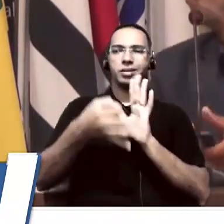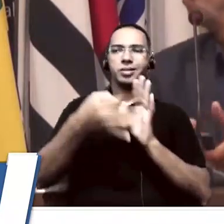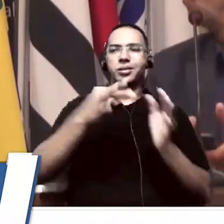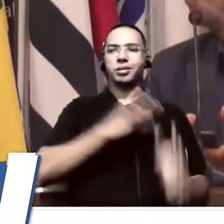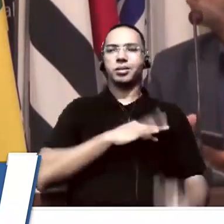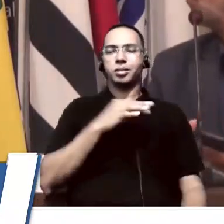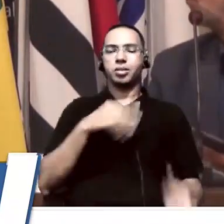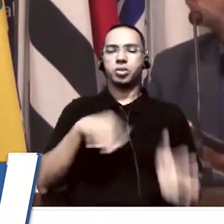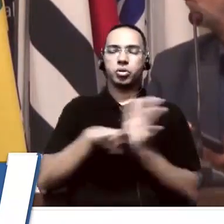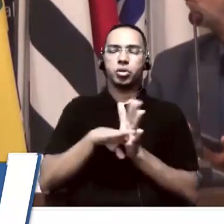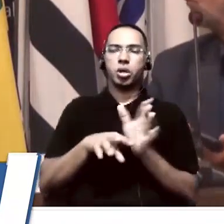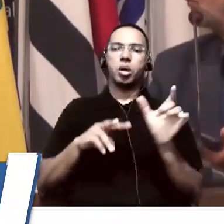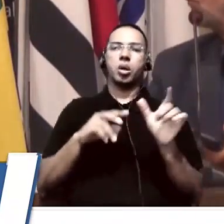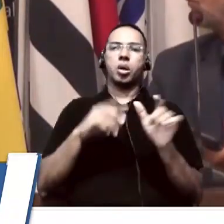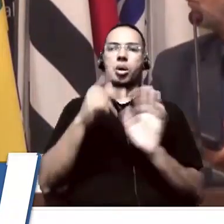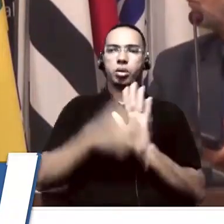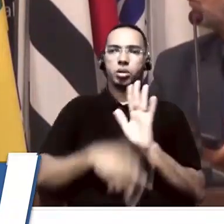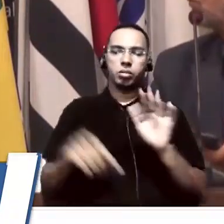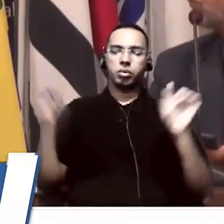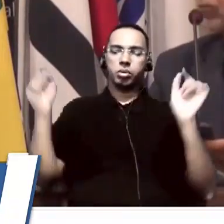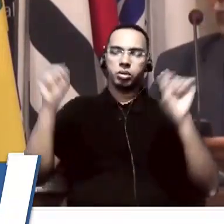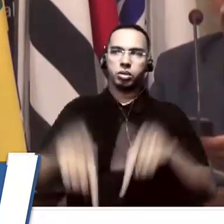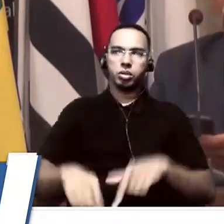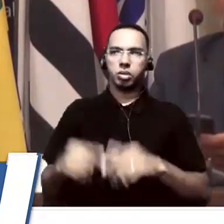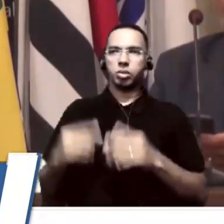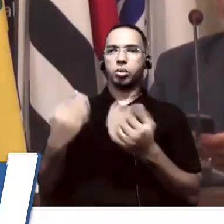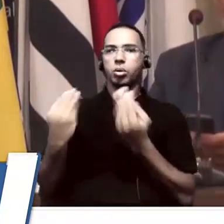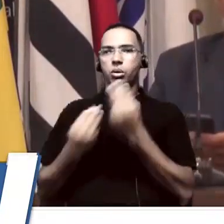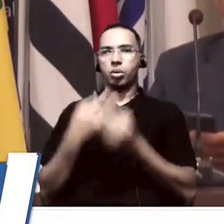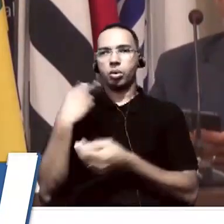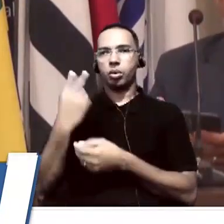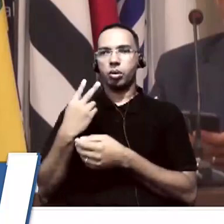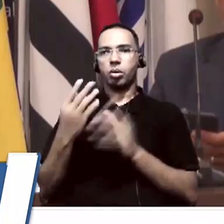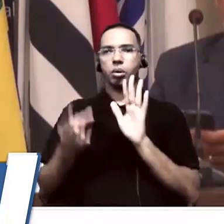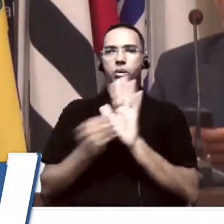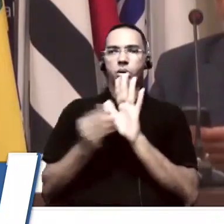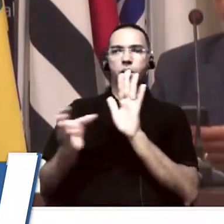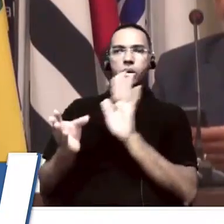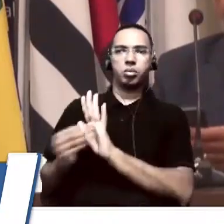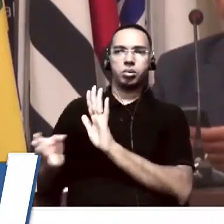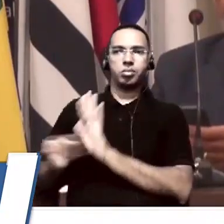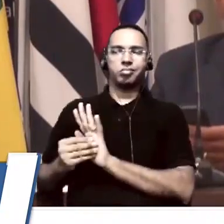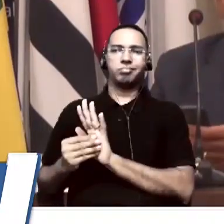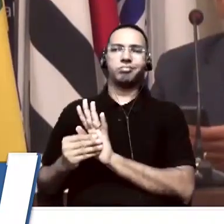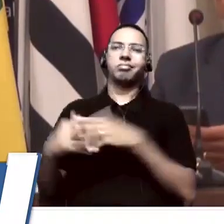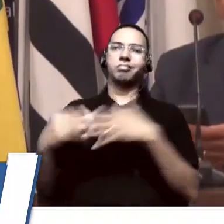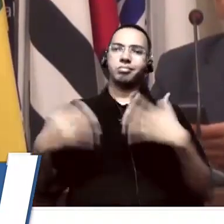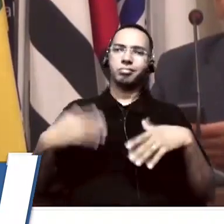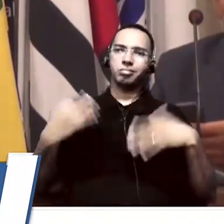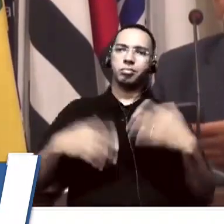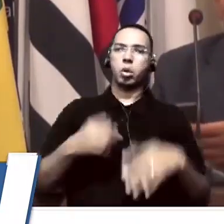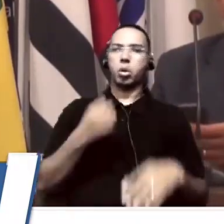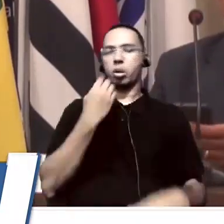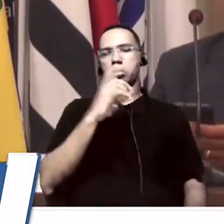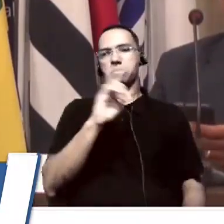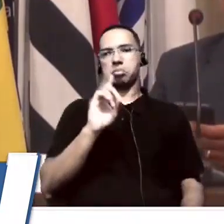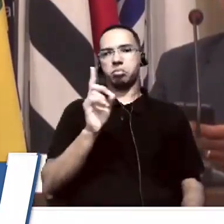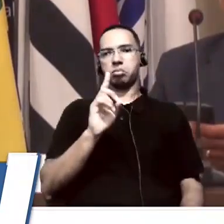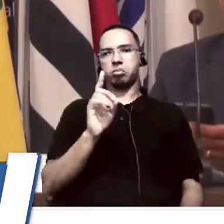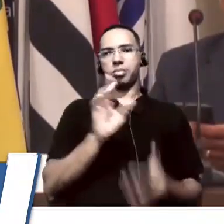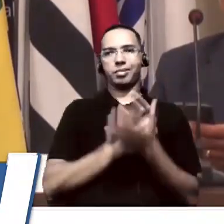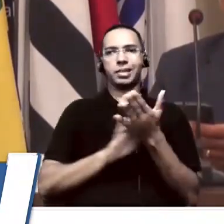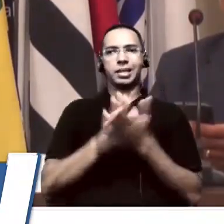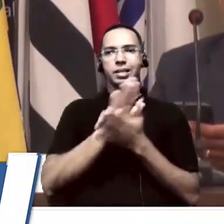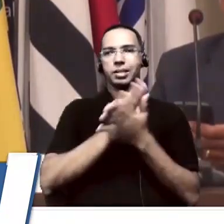projeto. Porque depois que o projeto vir, a gente, como vereador, ficar fazendo emenda neles, emenda, eu falo para vocês que não é bom nem encanamento, quanto mais